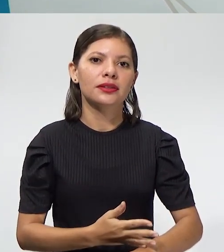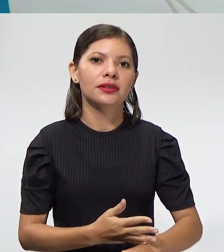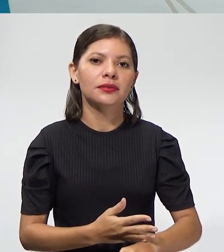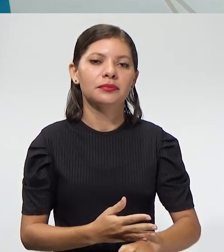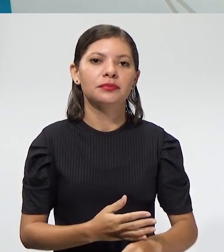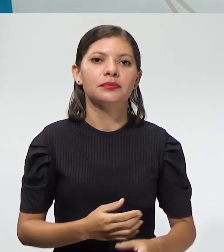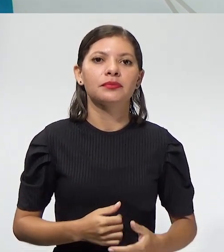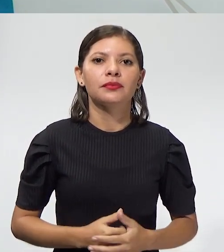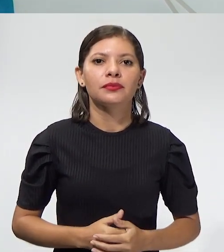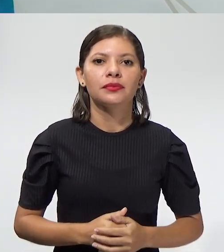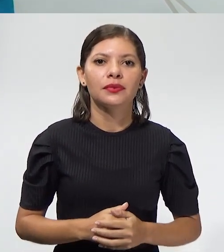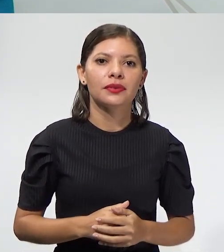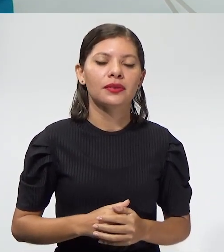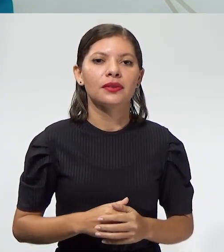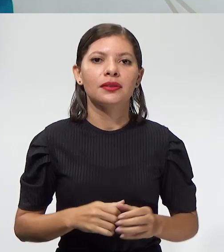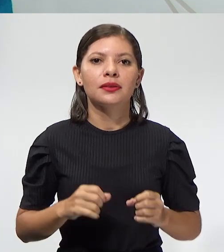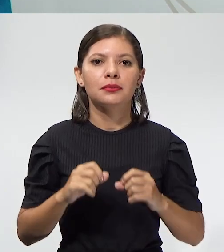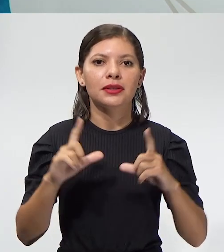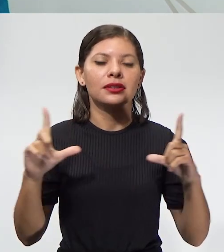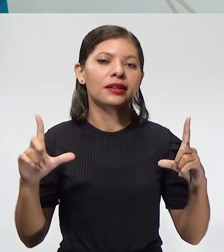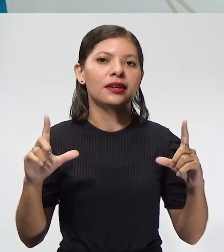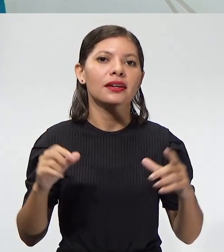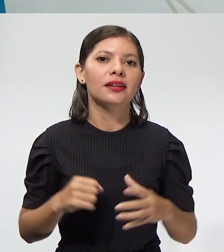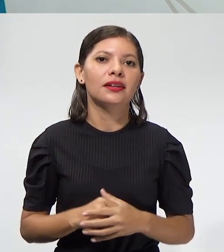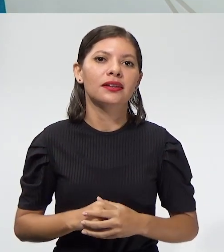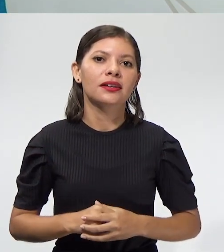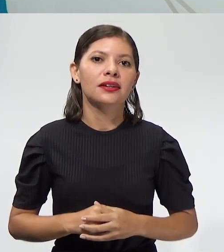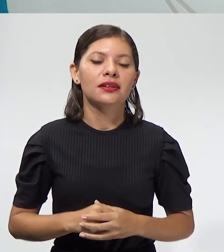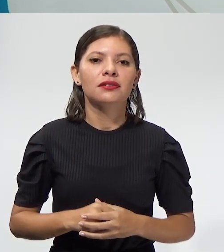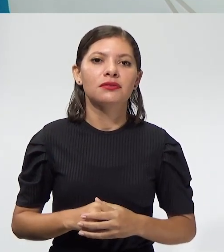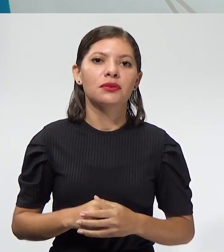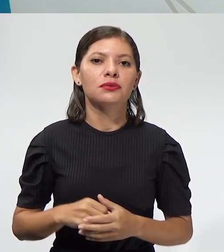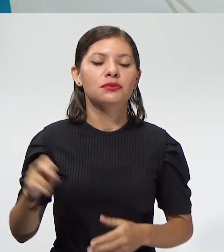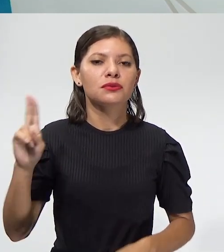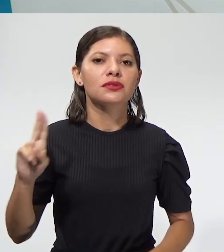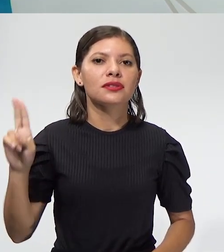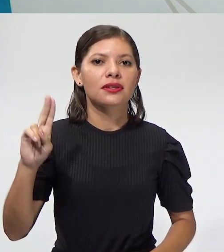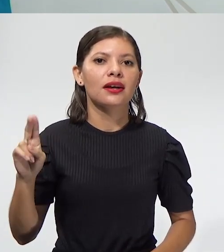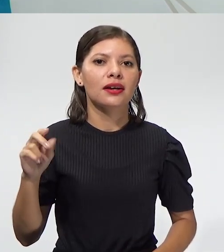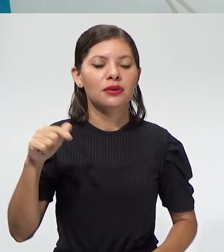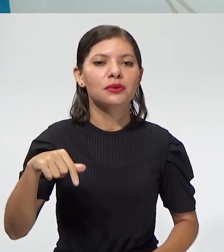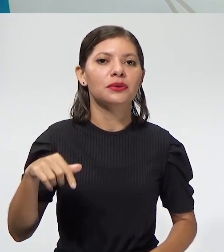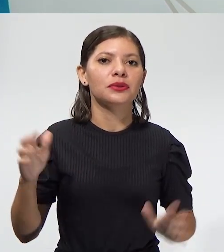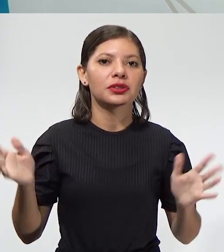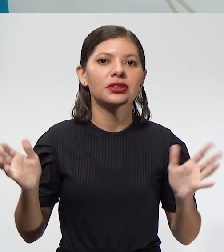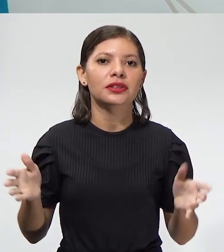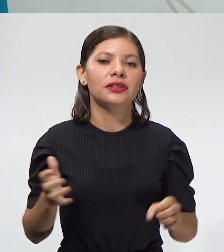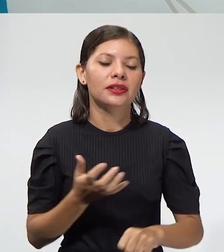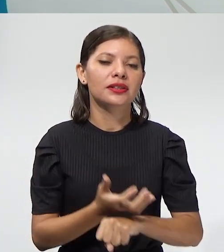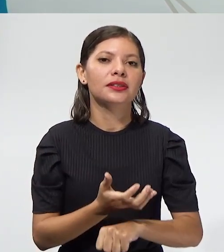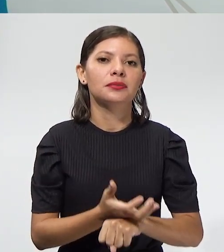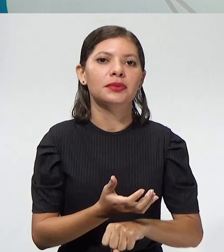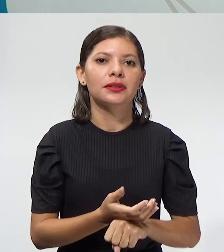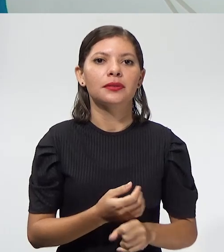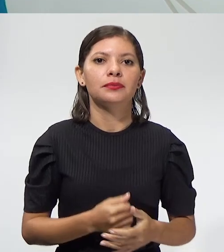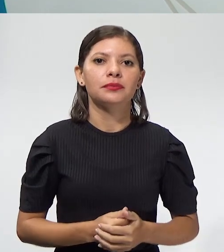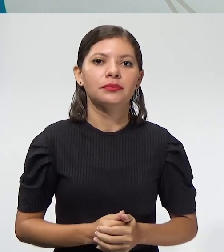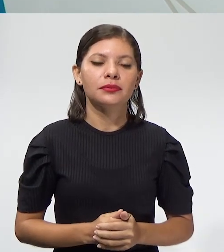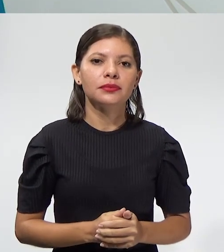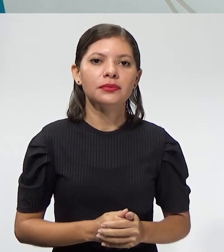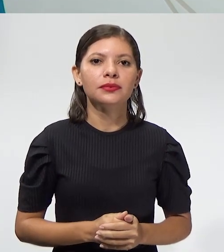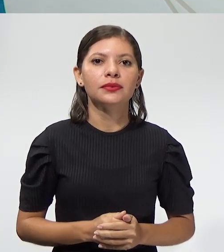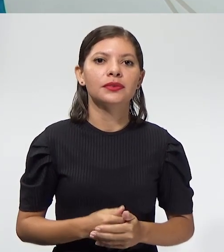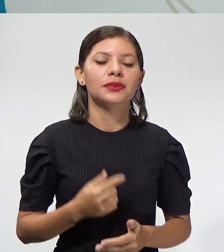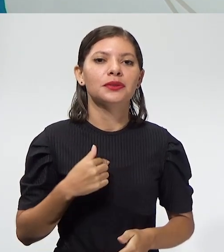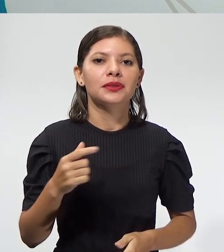lado direito tem uma tela interativa que eu vou utilizar aqui durante a disciplina. Estou aqui